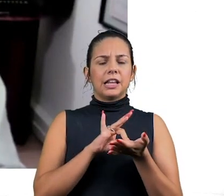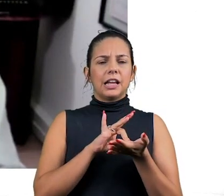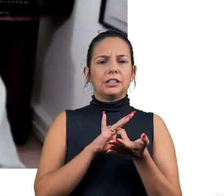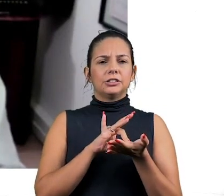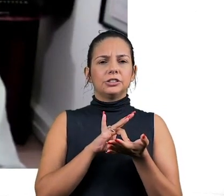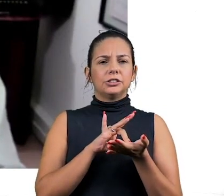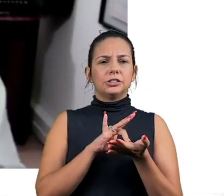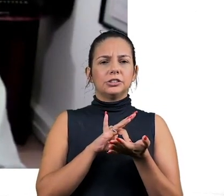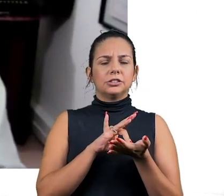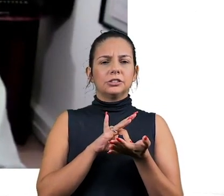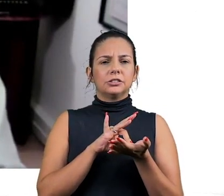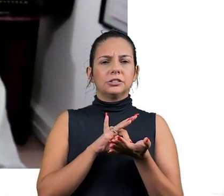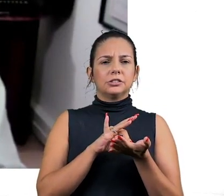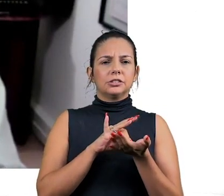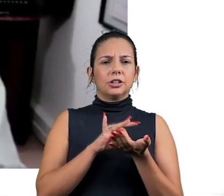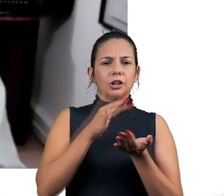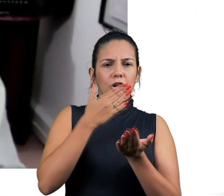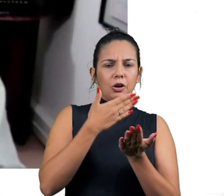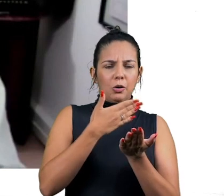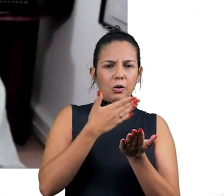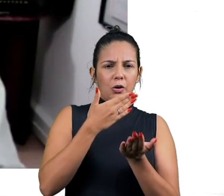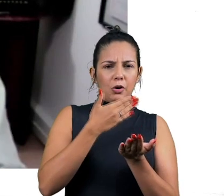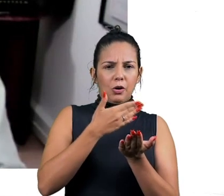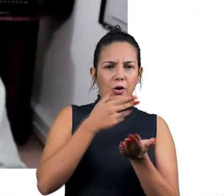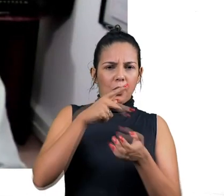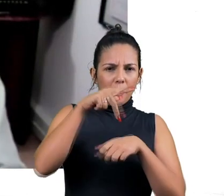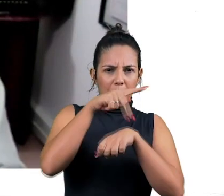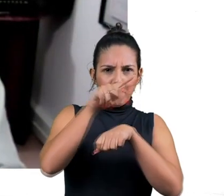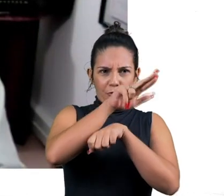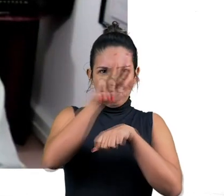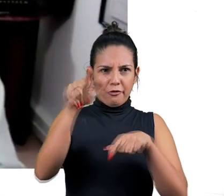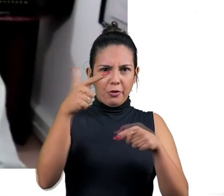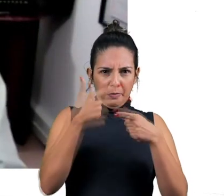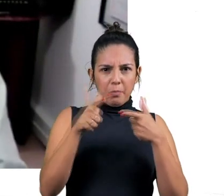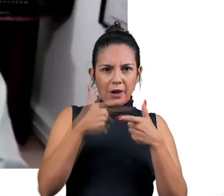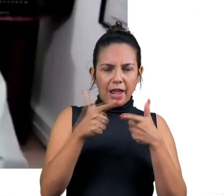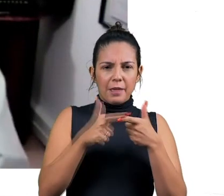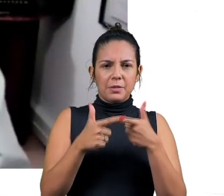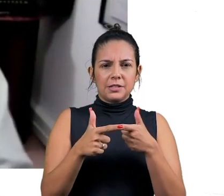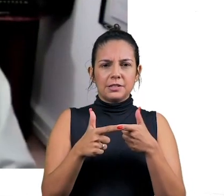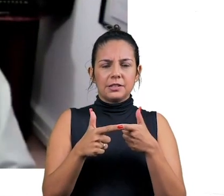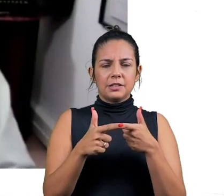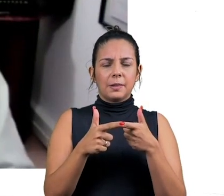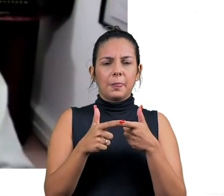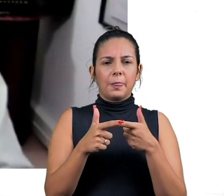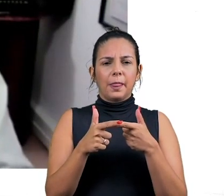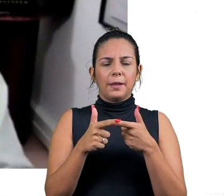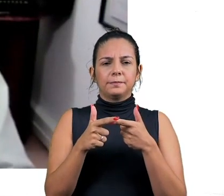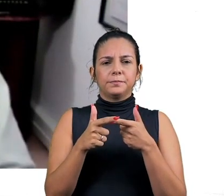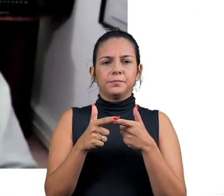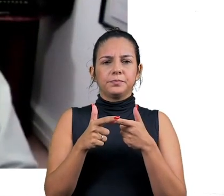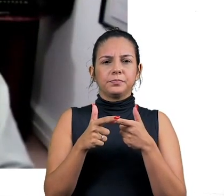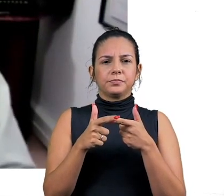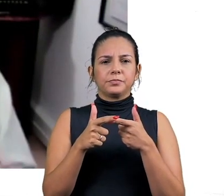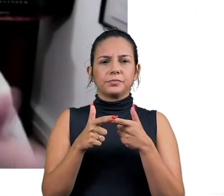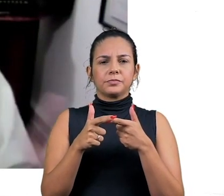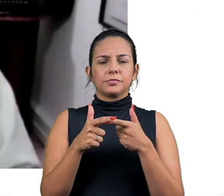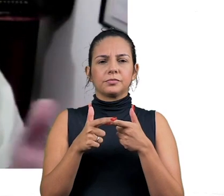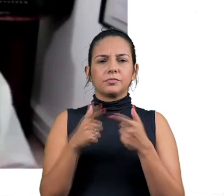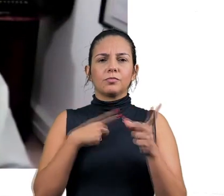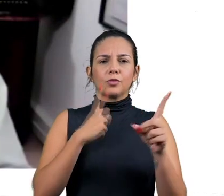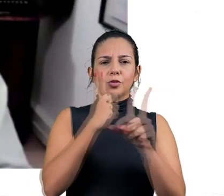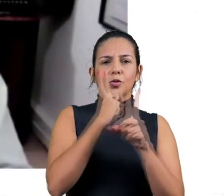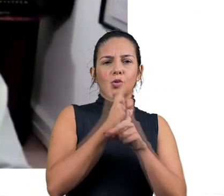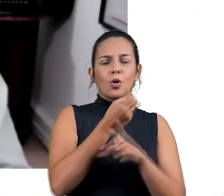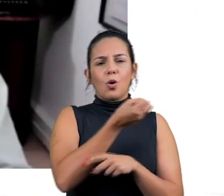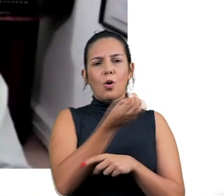passar pelos problemas que os diferentes países estavam enfrentando, eu